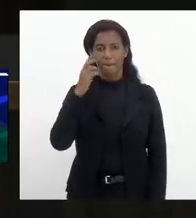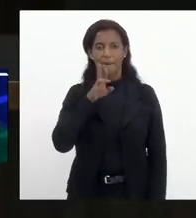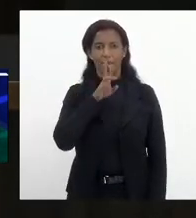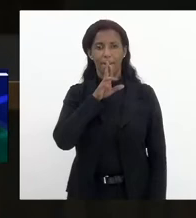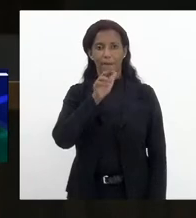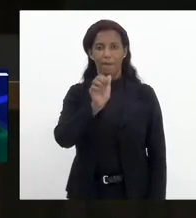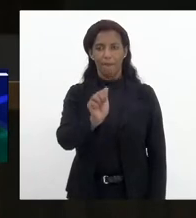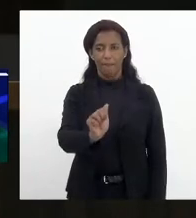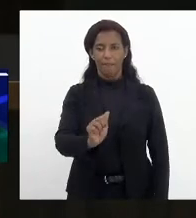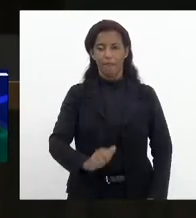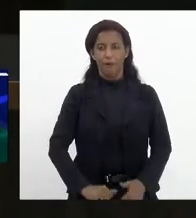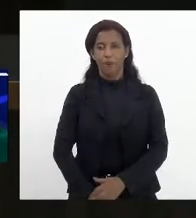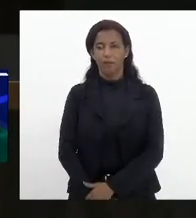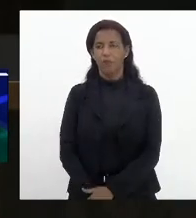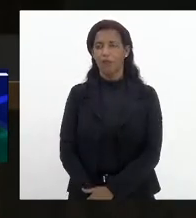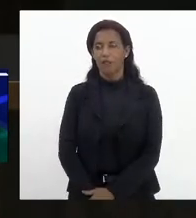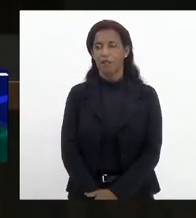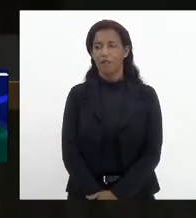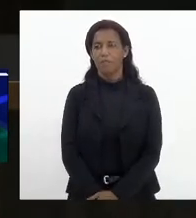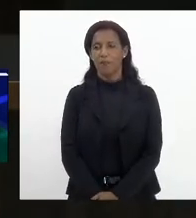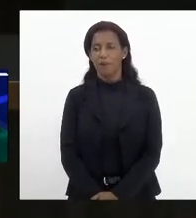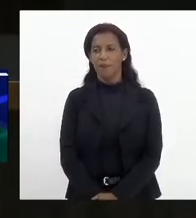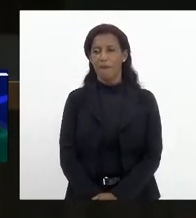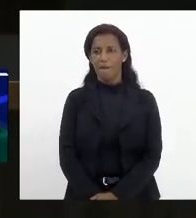Rodrigo Amorim.